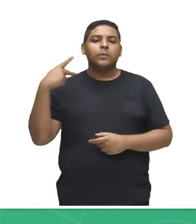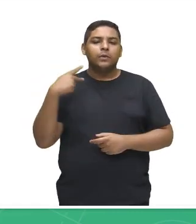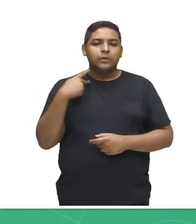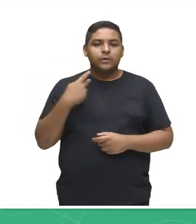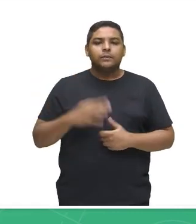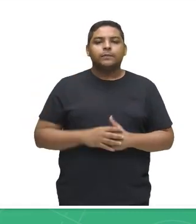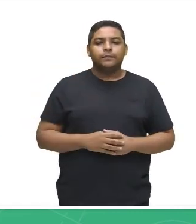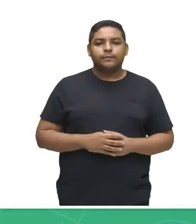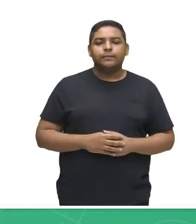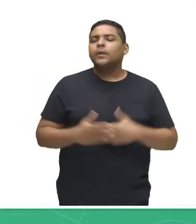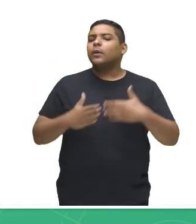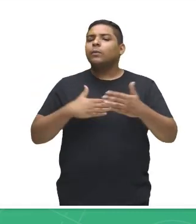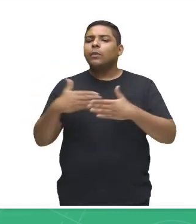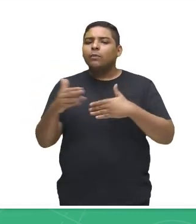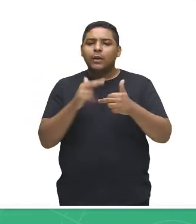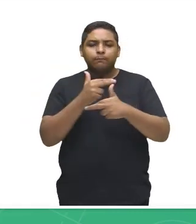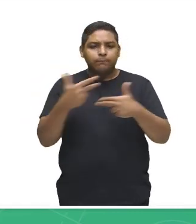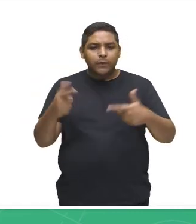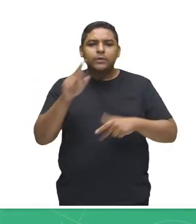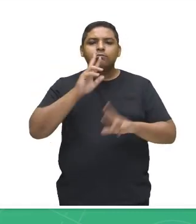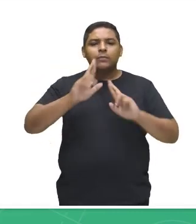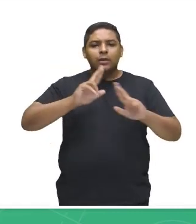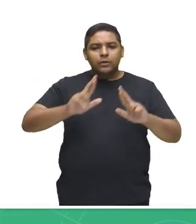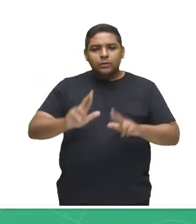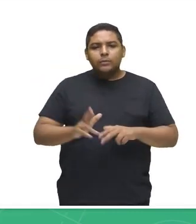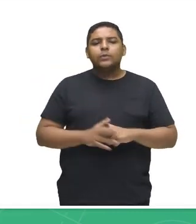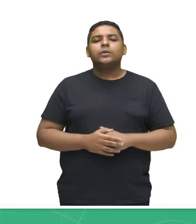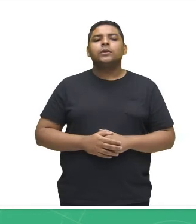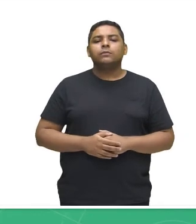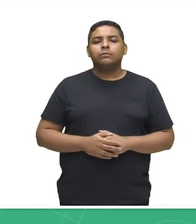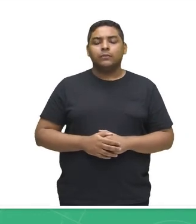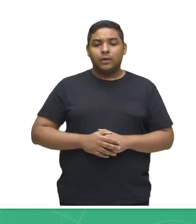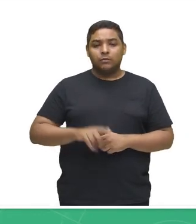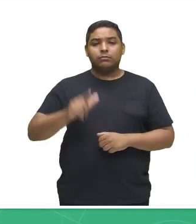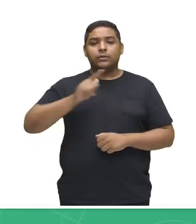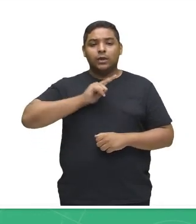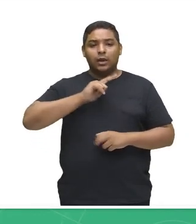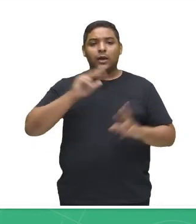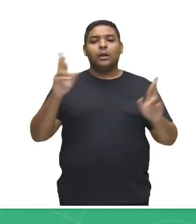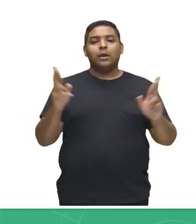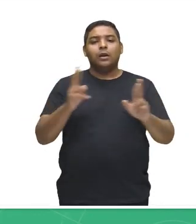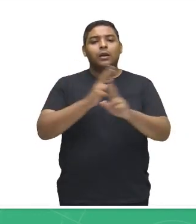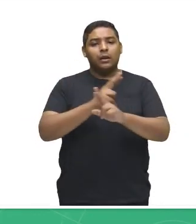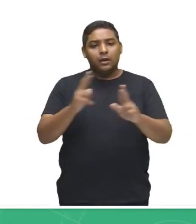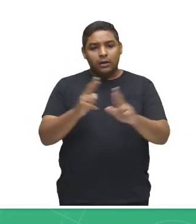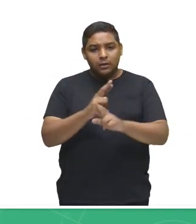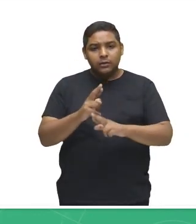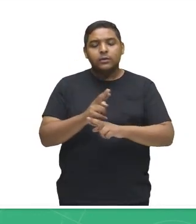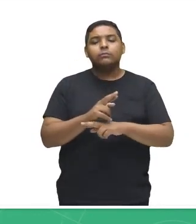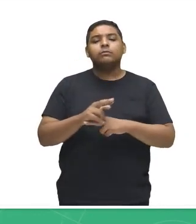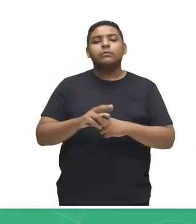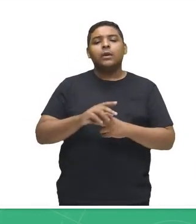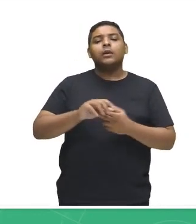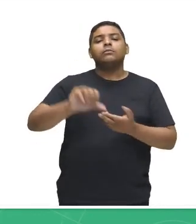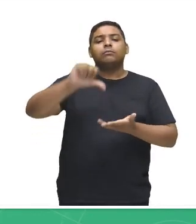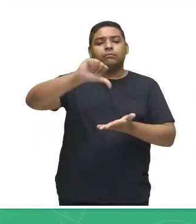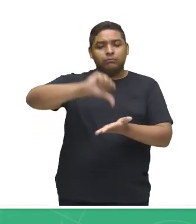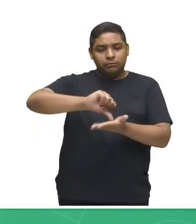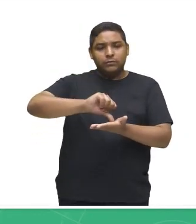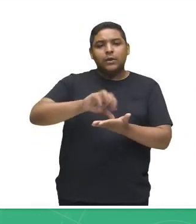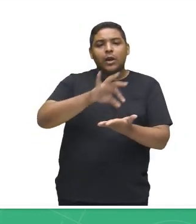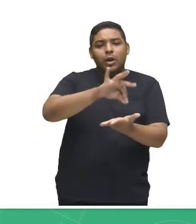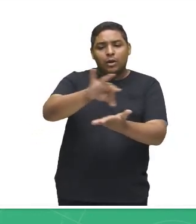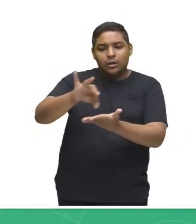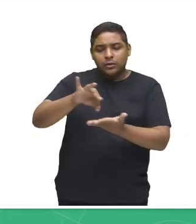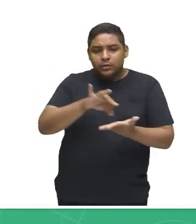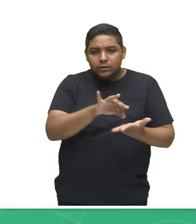Então, qualquer coisa aí que vocês tenham respondido em relação a essa localização está valendo. Eu trouxe,